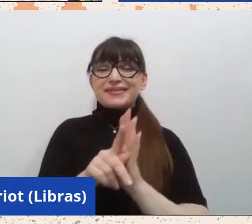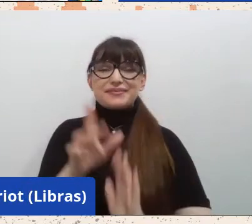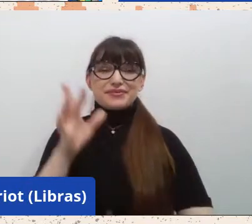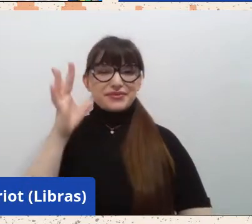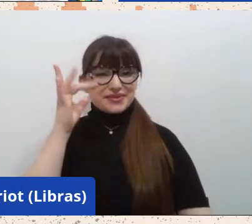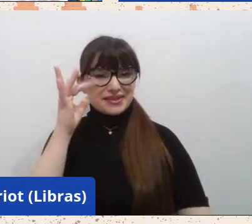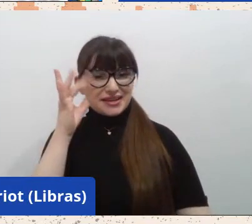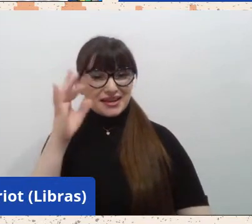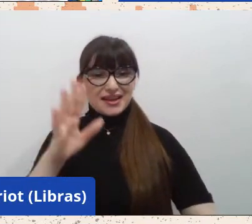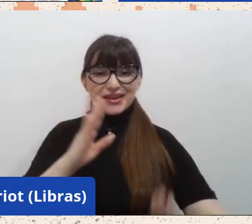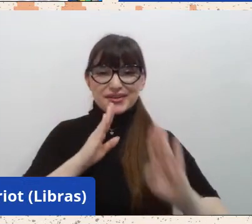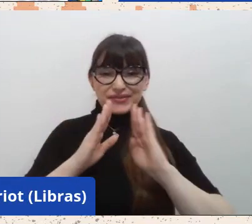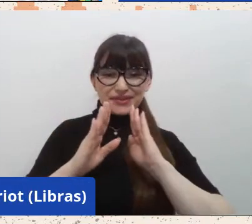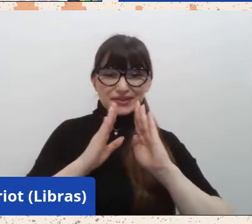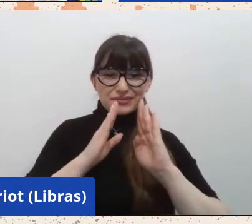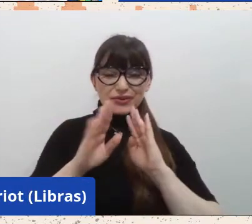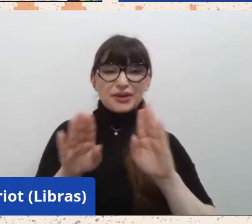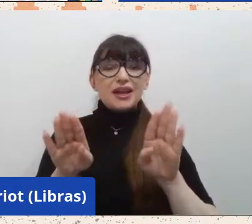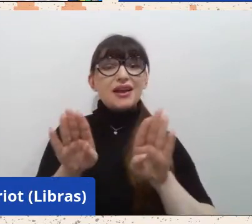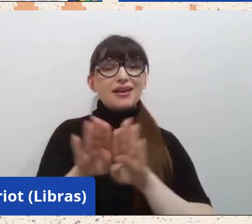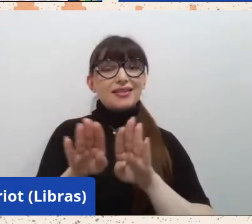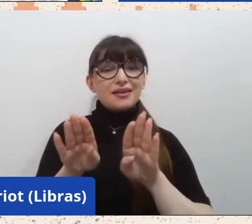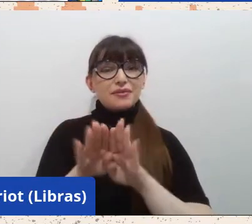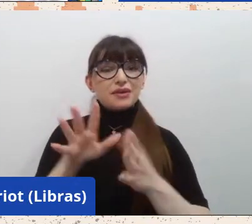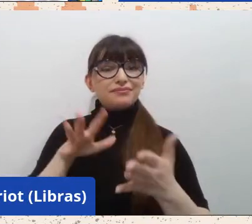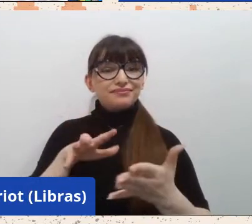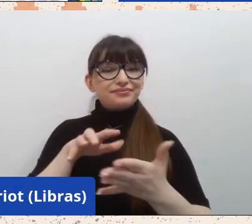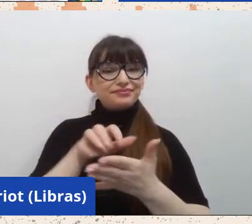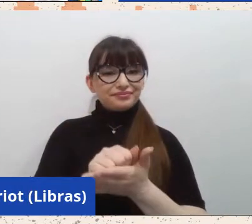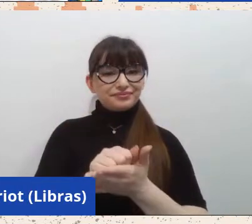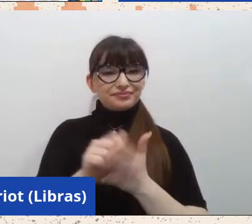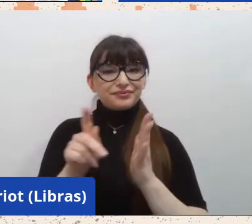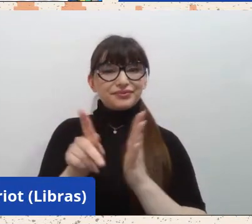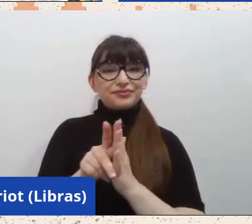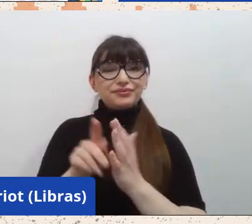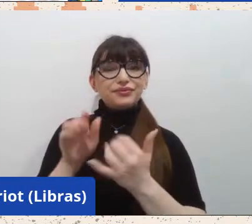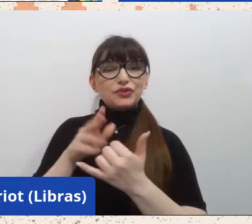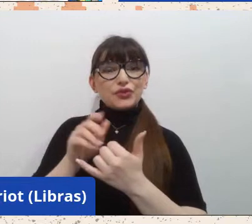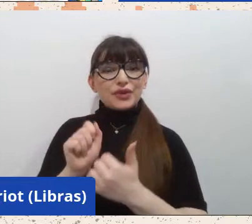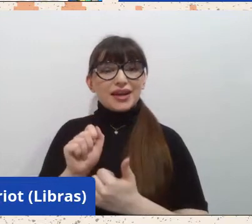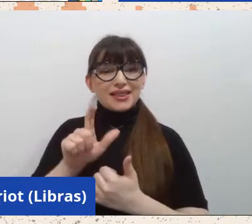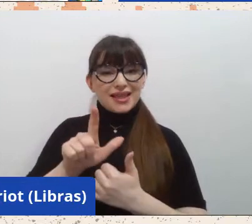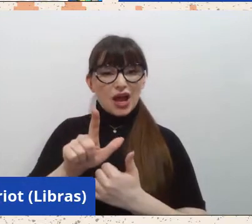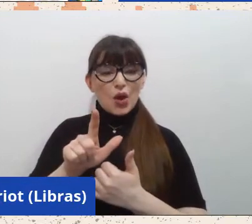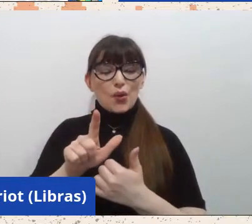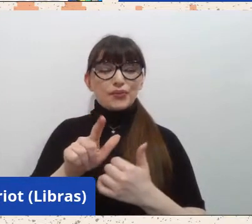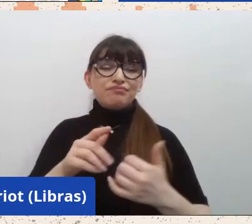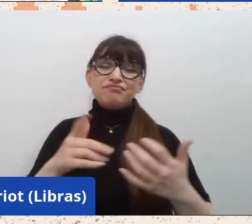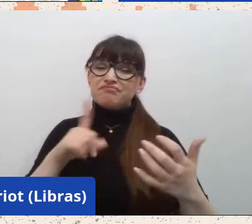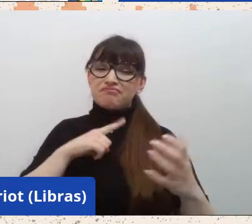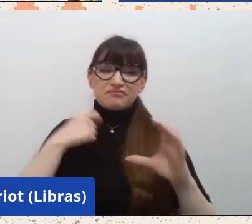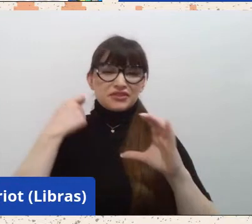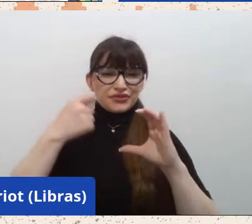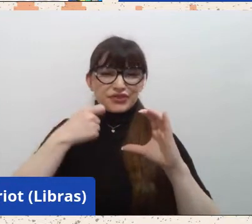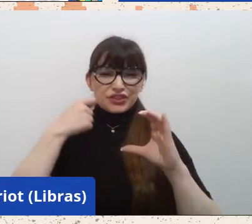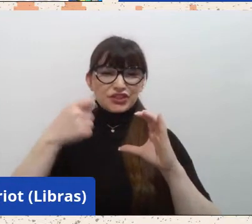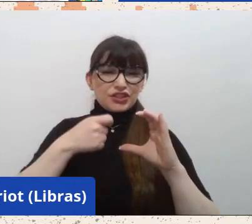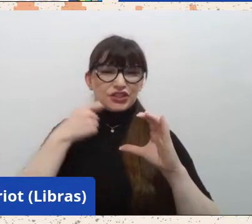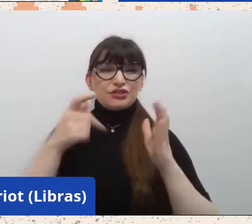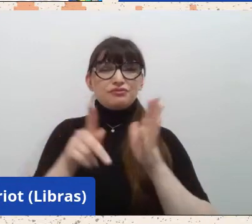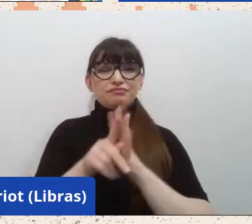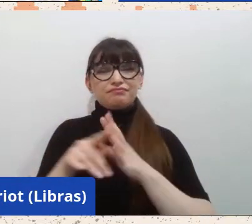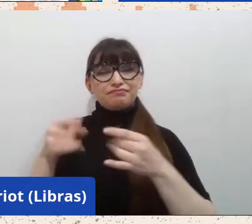Facebook, Instagram, e também para se cadastrar no nosso canal de YouTube. Todos os nossos vídeos das nossas